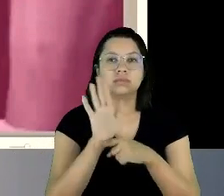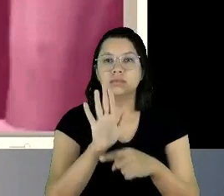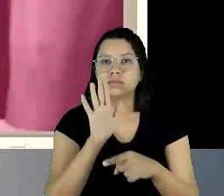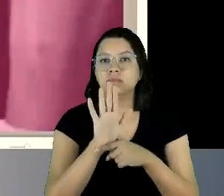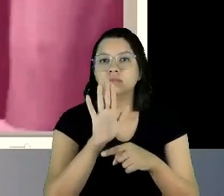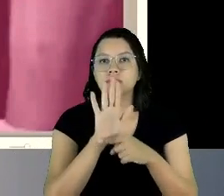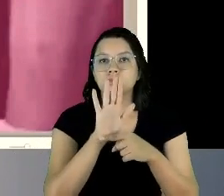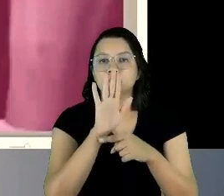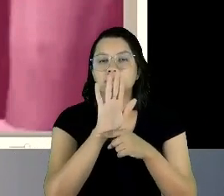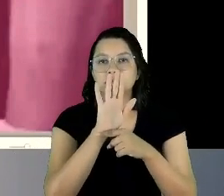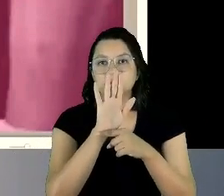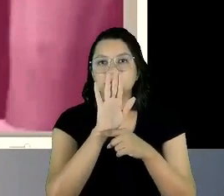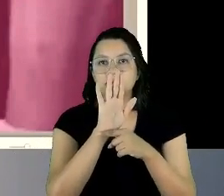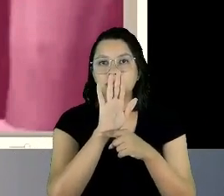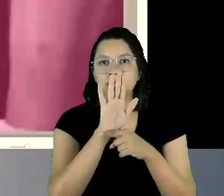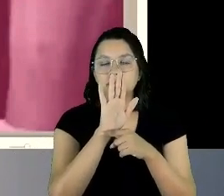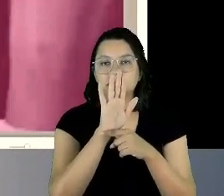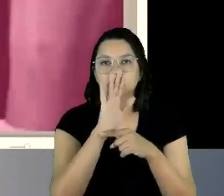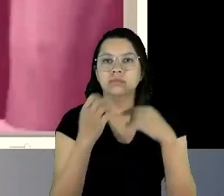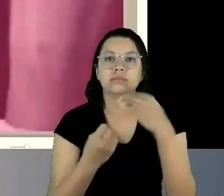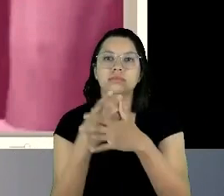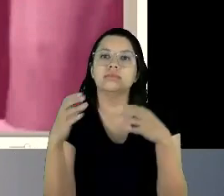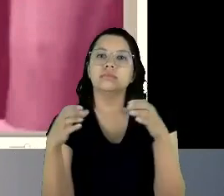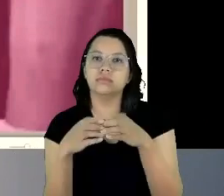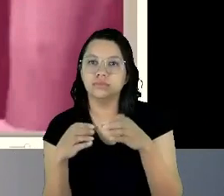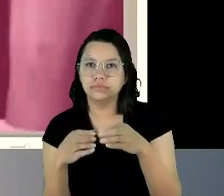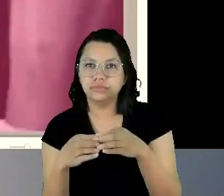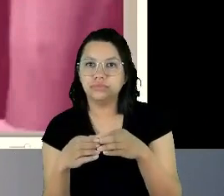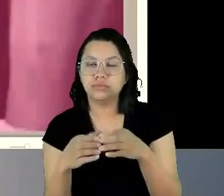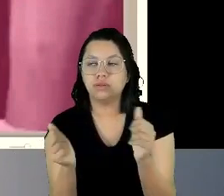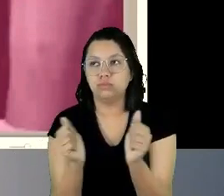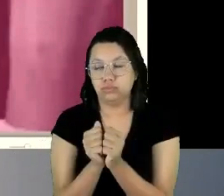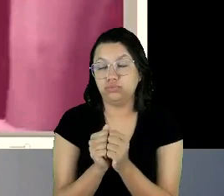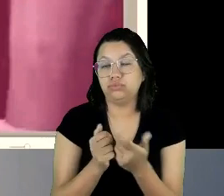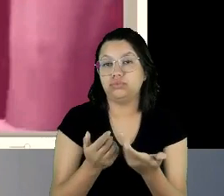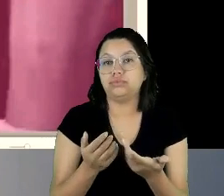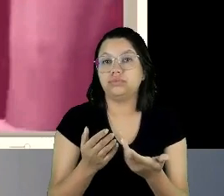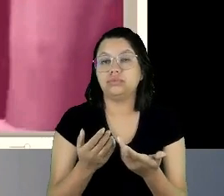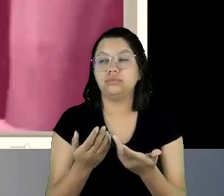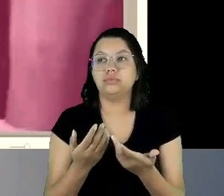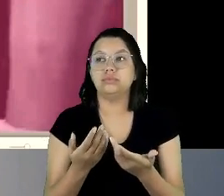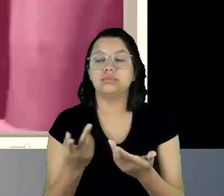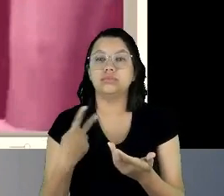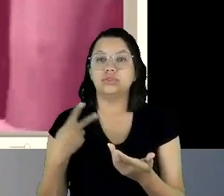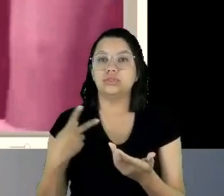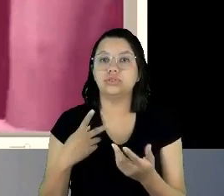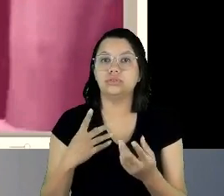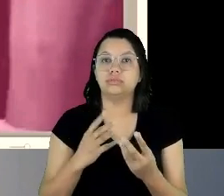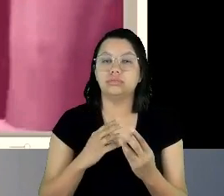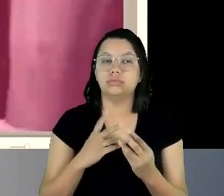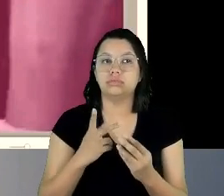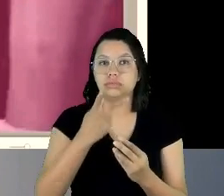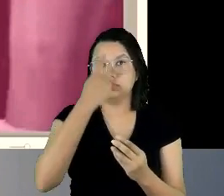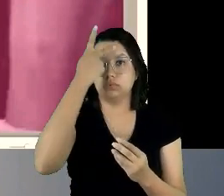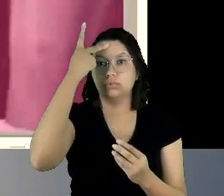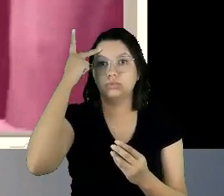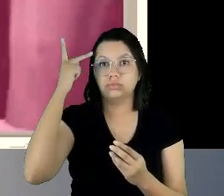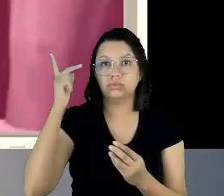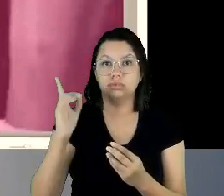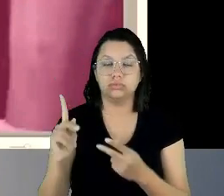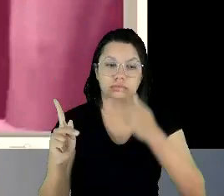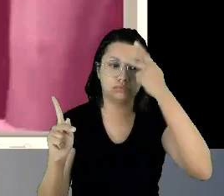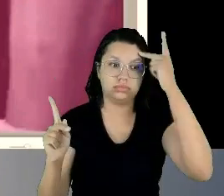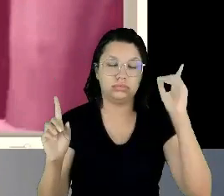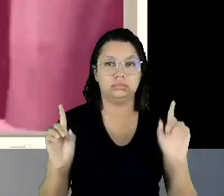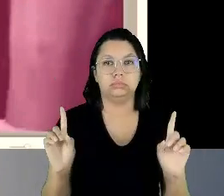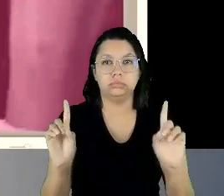colaborativo, de cocriação, ou seja, onde a gente coloca pessoas em par de